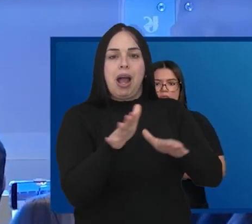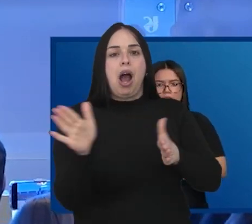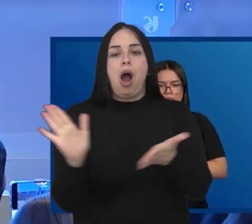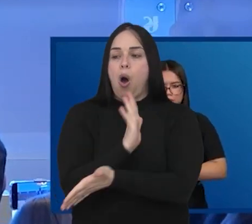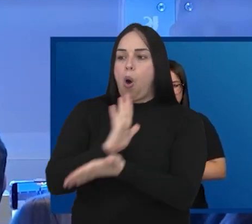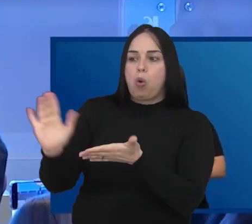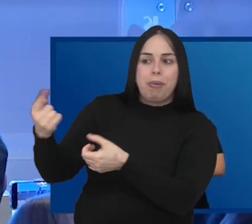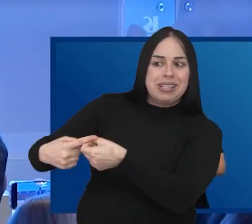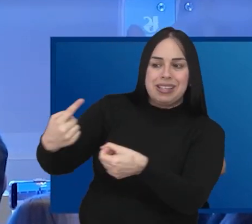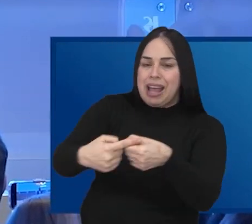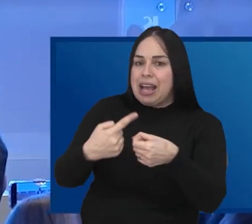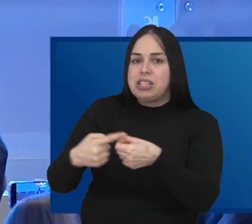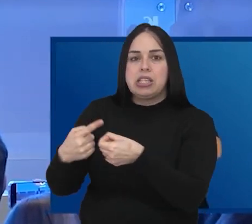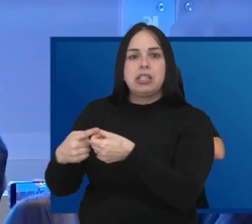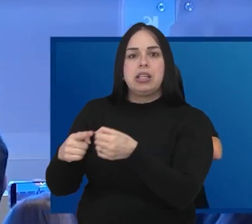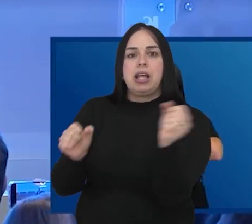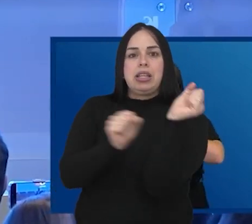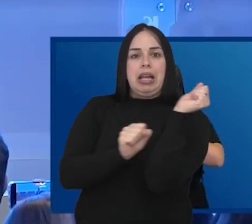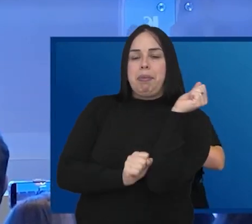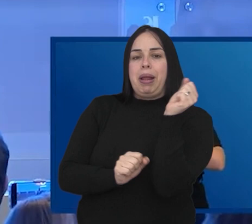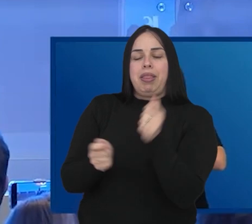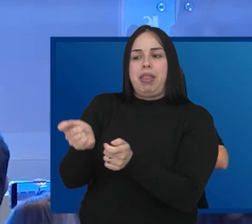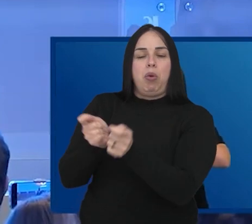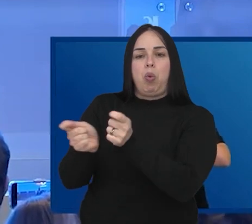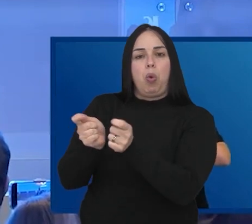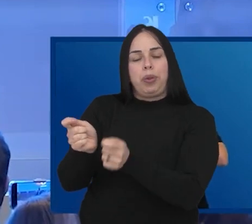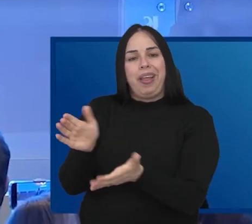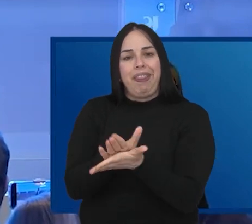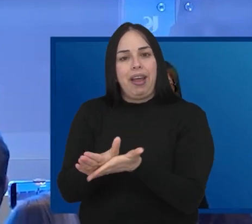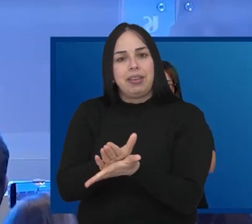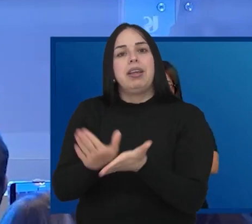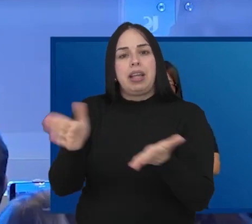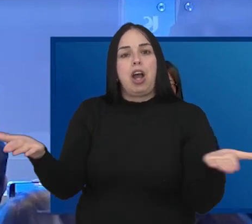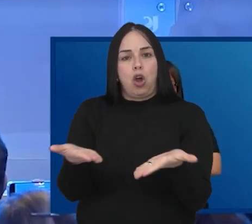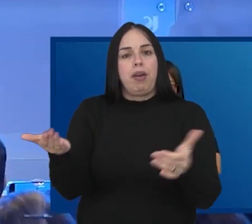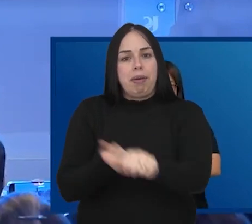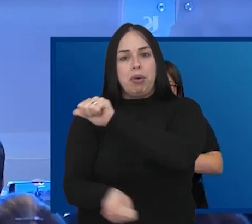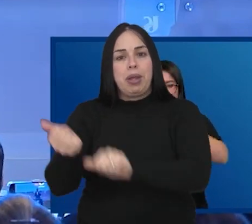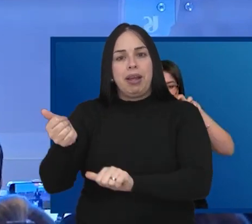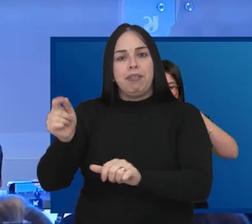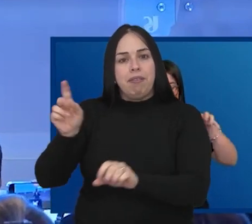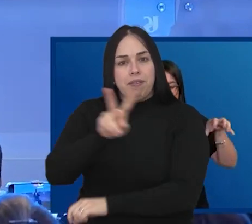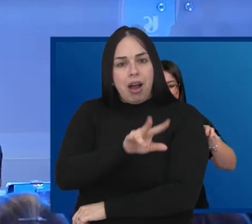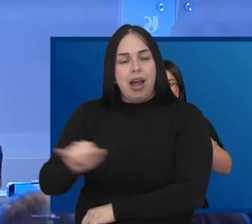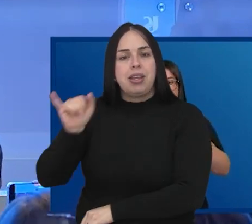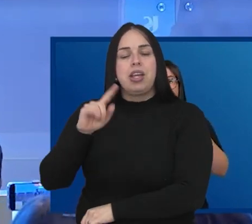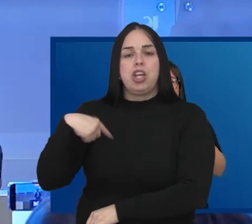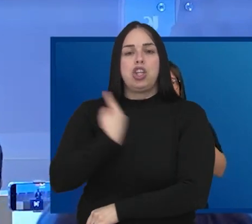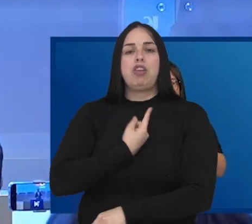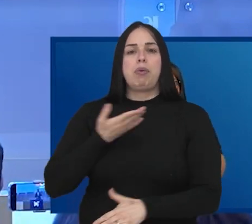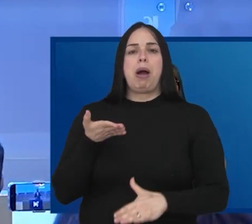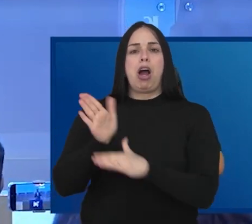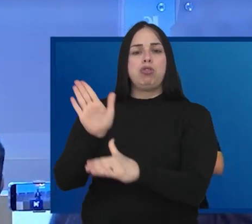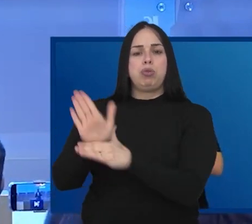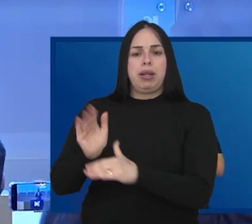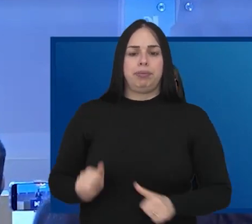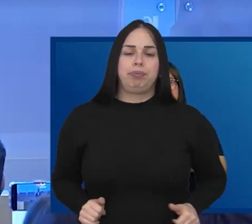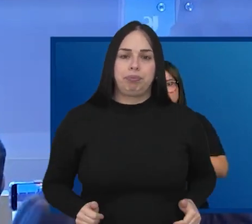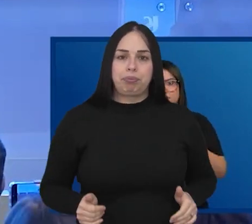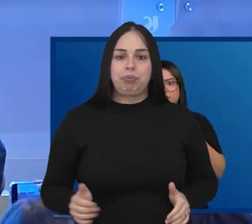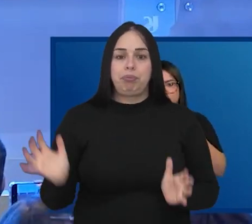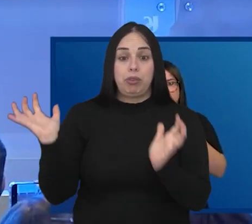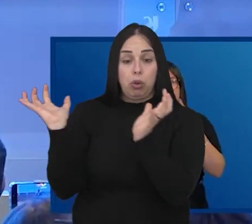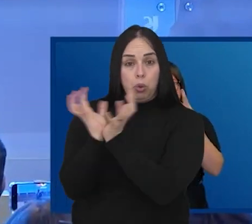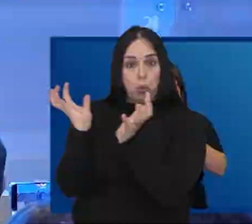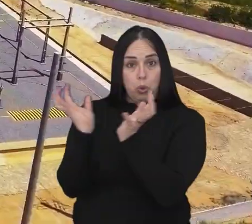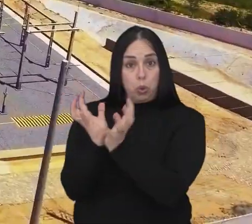para os municípios que não são operados pela Sabesp. Os 370 municípios vão ser operados também por operadores privados. A gente vai estar lá para participar